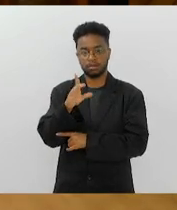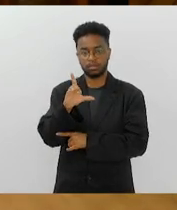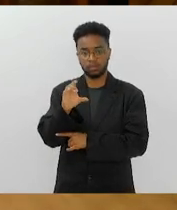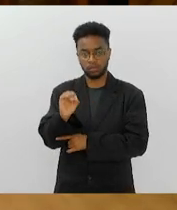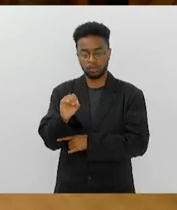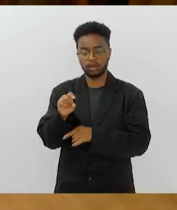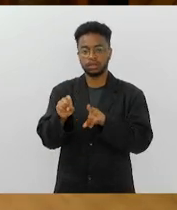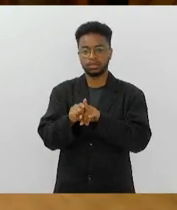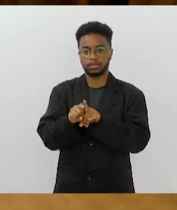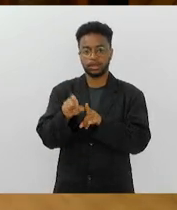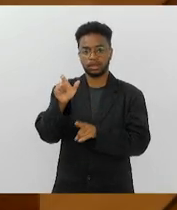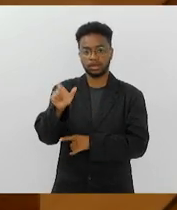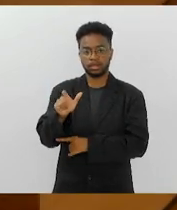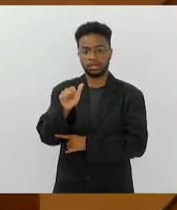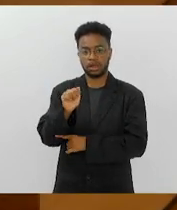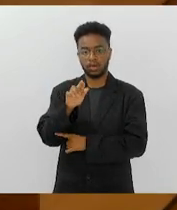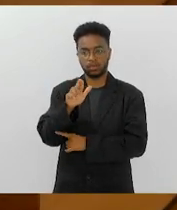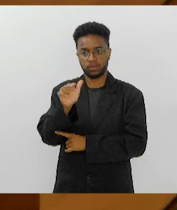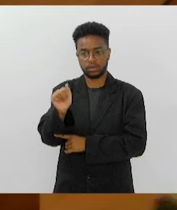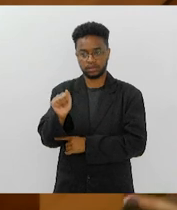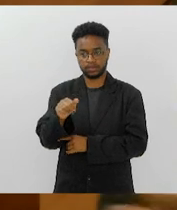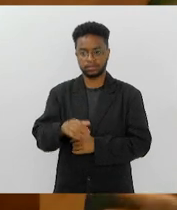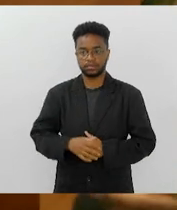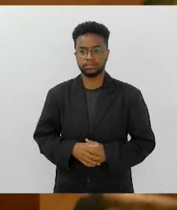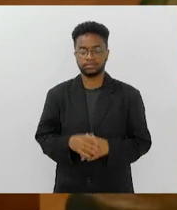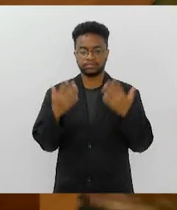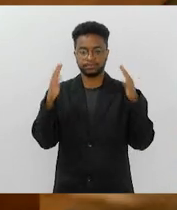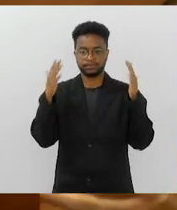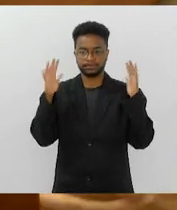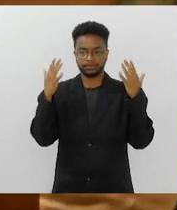a senhora Laura Brito.